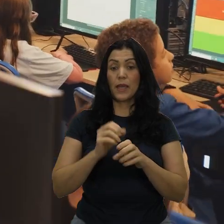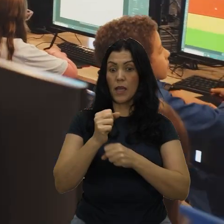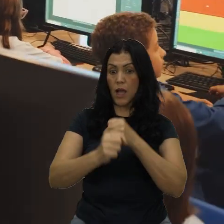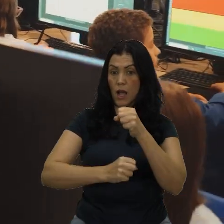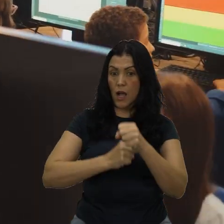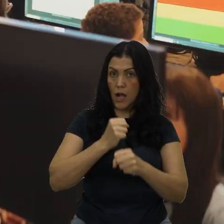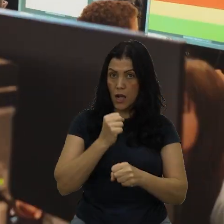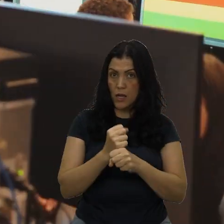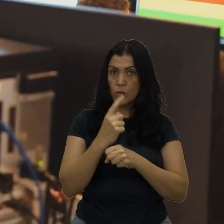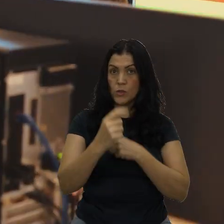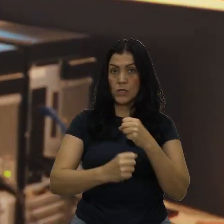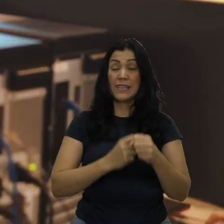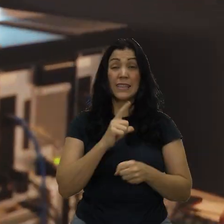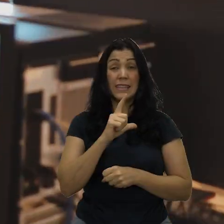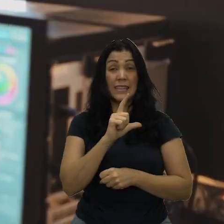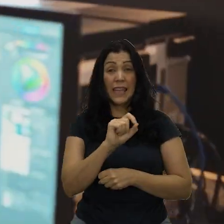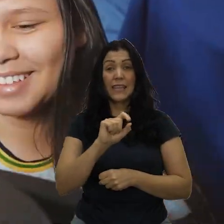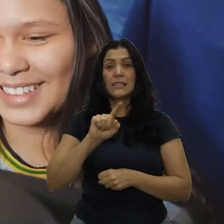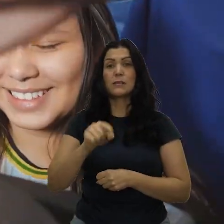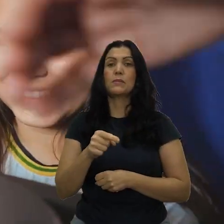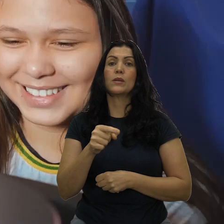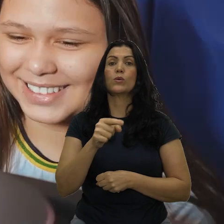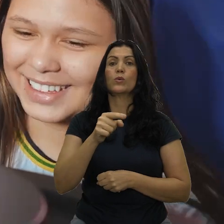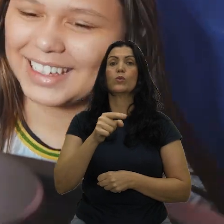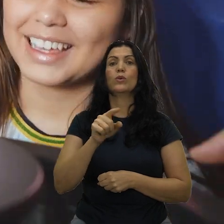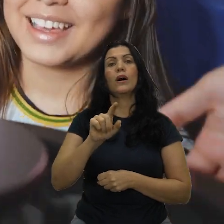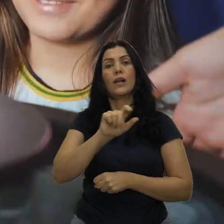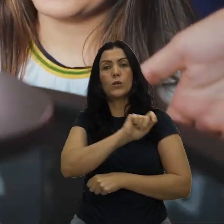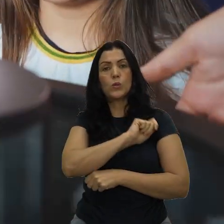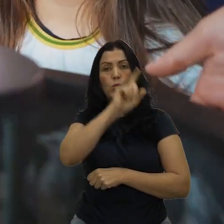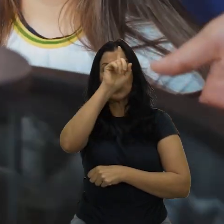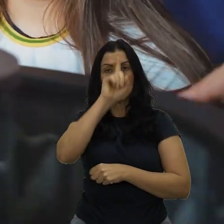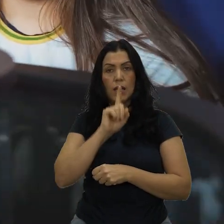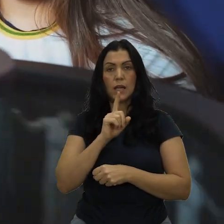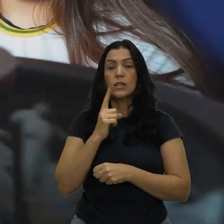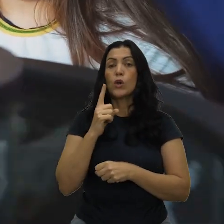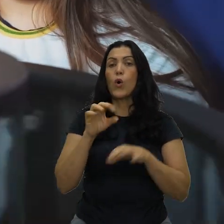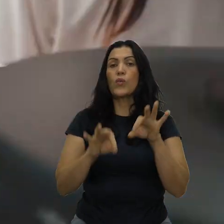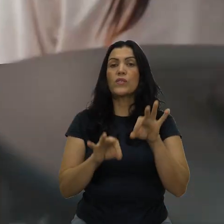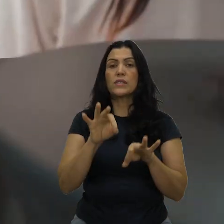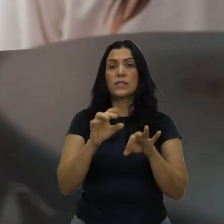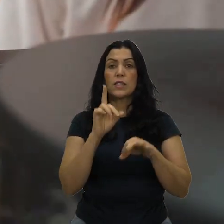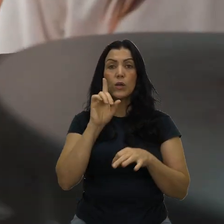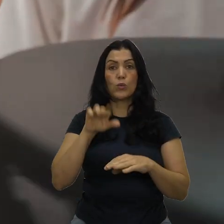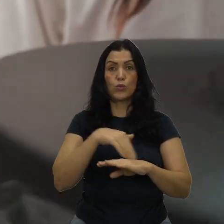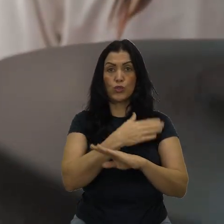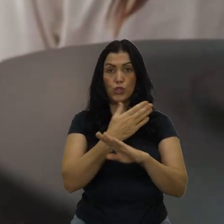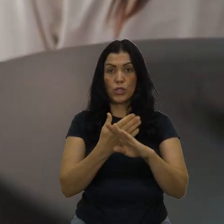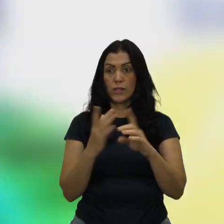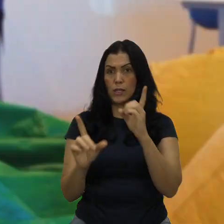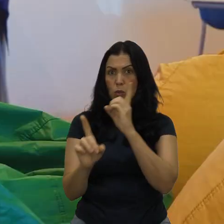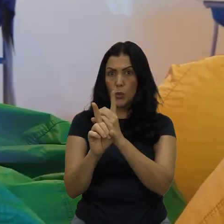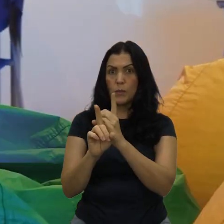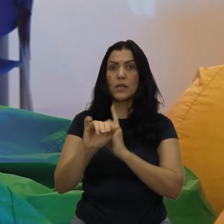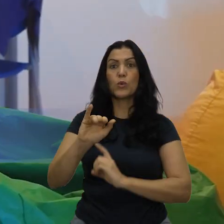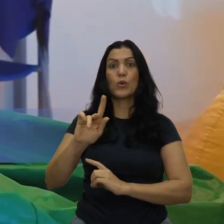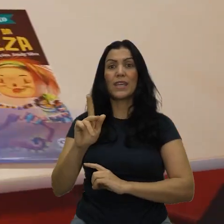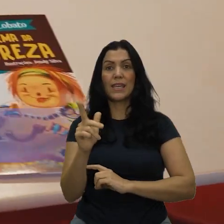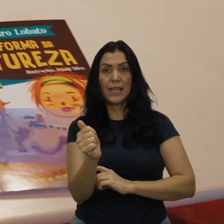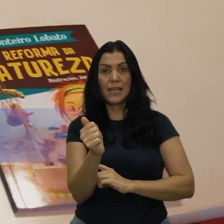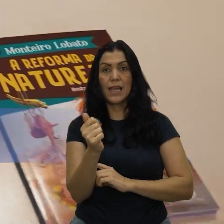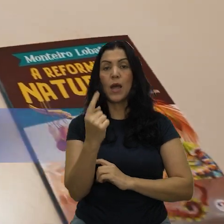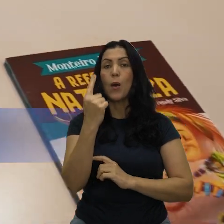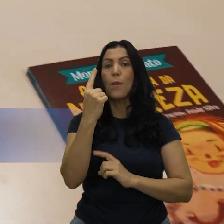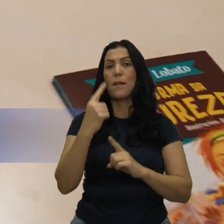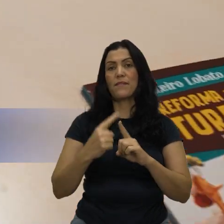Além de atender por ano cerca de 10 mil alunos gratuitamente por meio de oficinas de um dia, como o Descobrindo